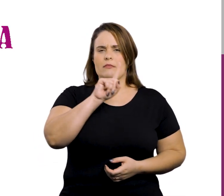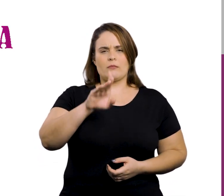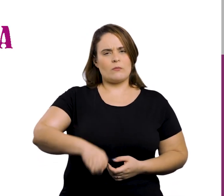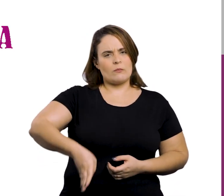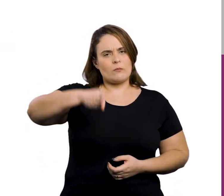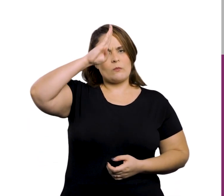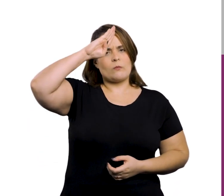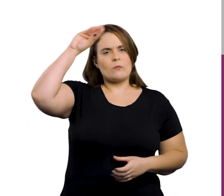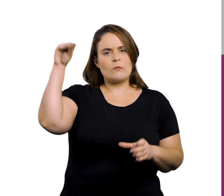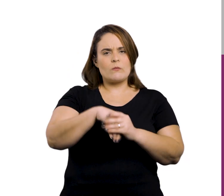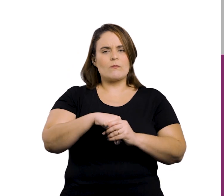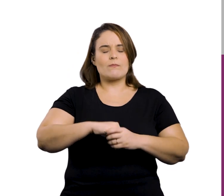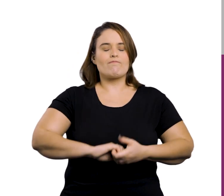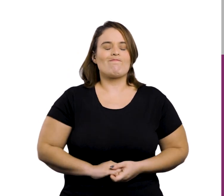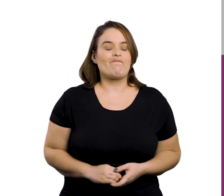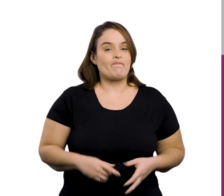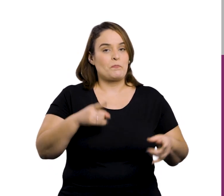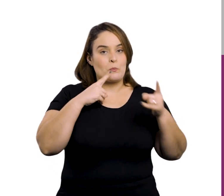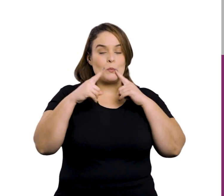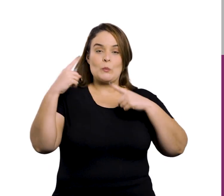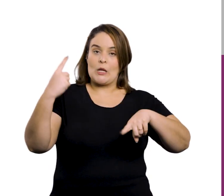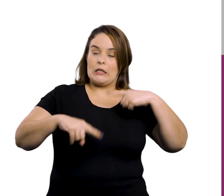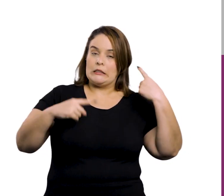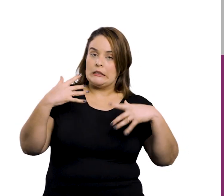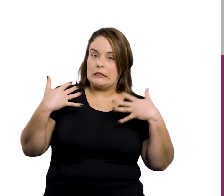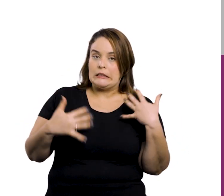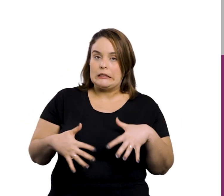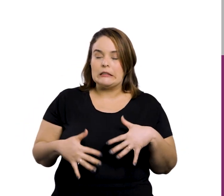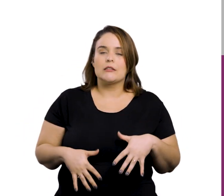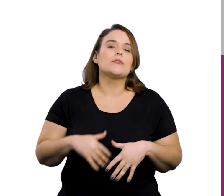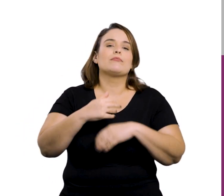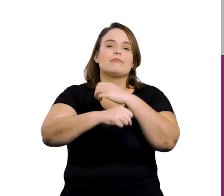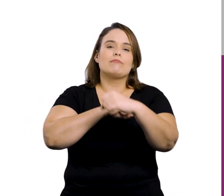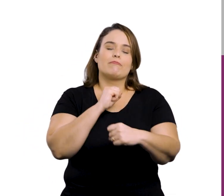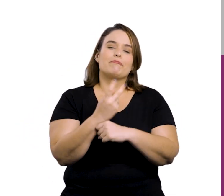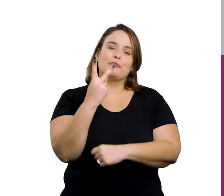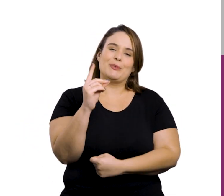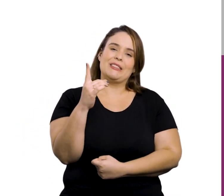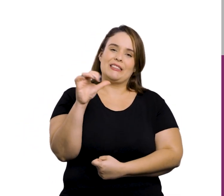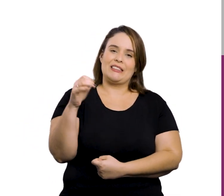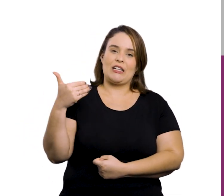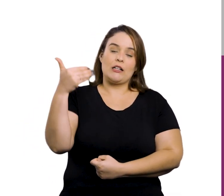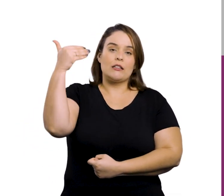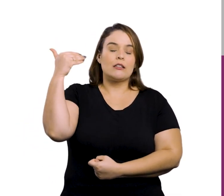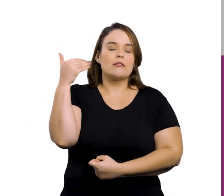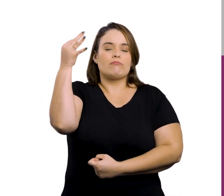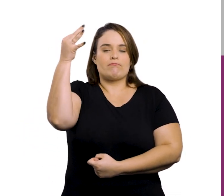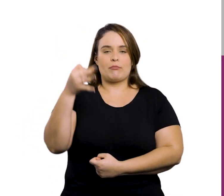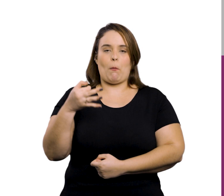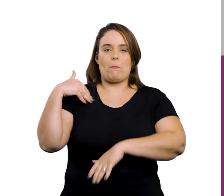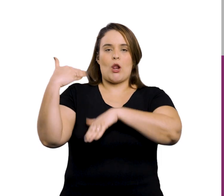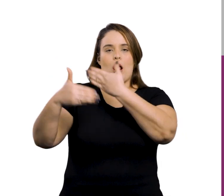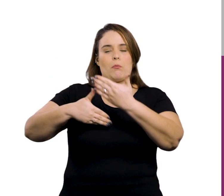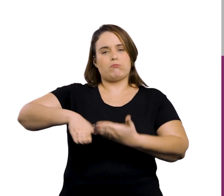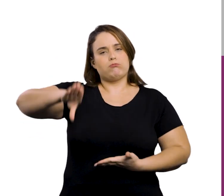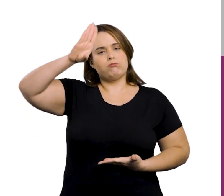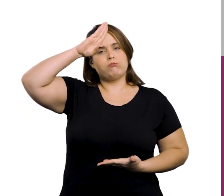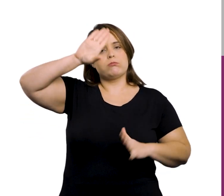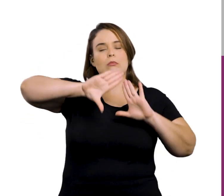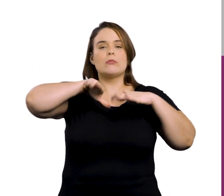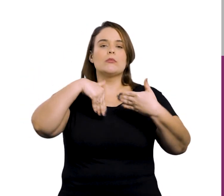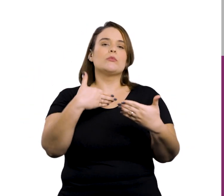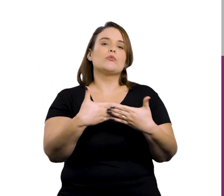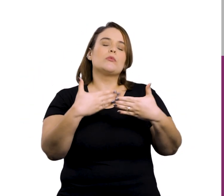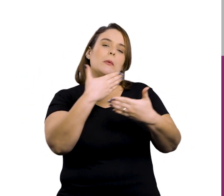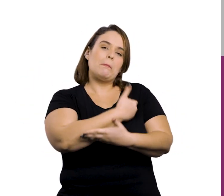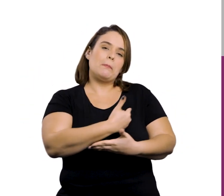militarizada. Um dos assuntos mais discutidos da educação em 2019 foi, sem dúvida, o processo de